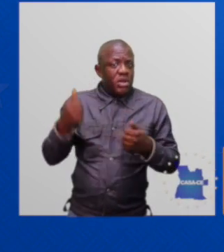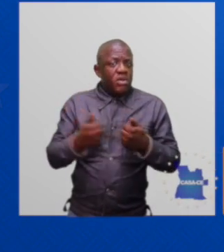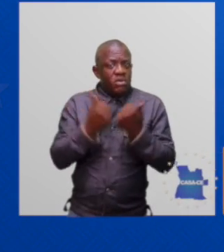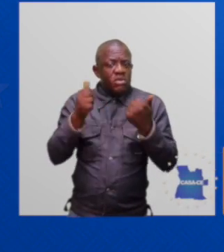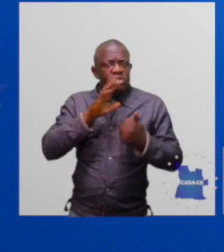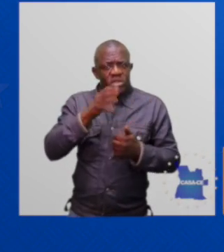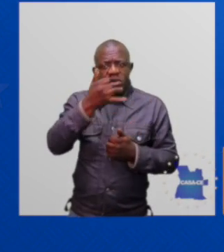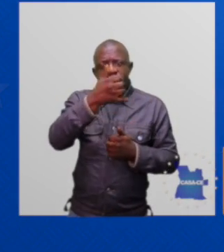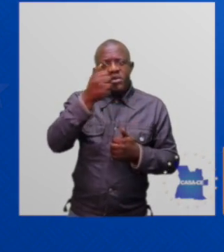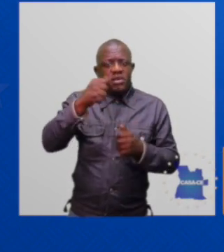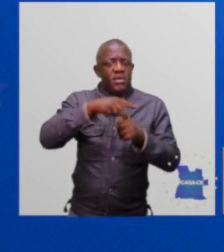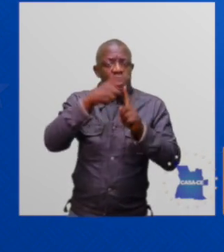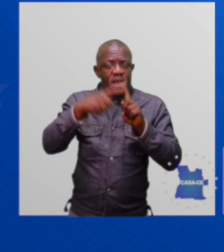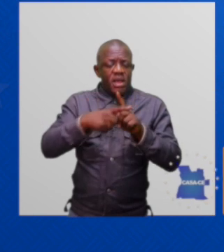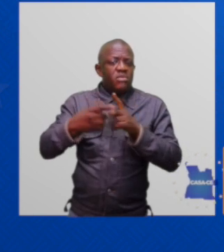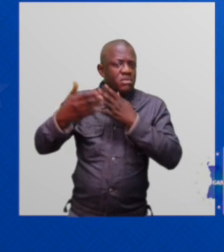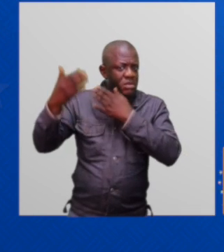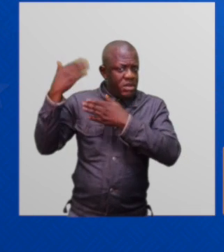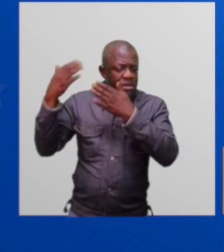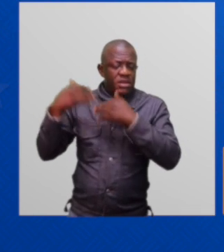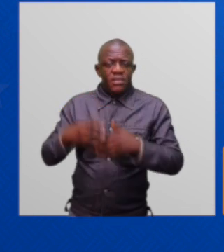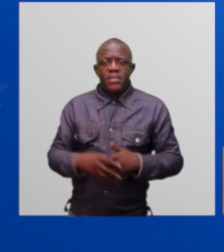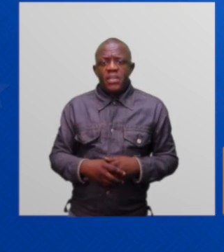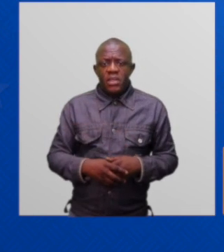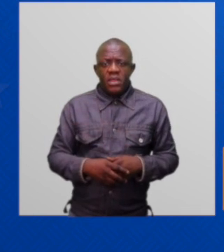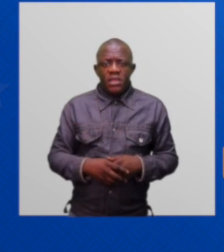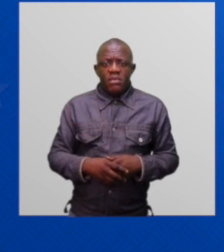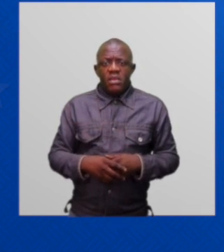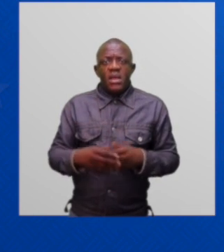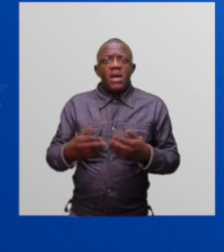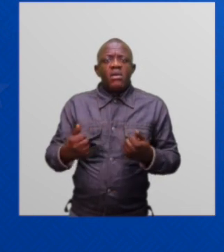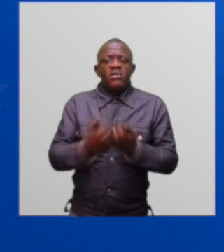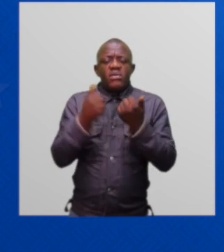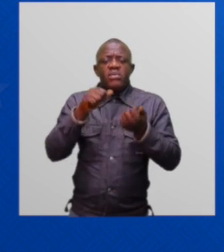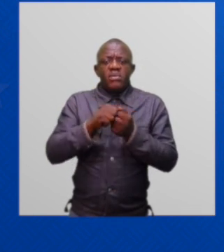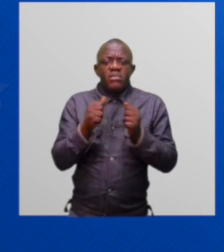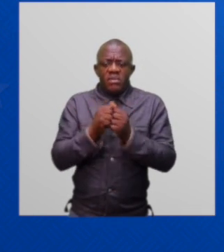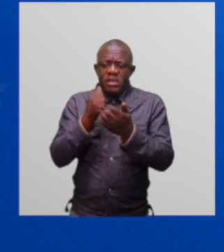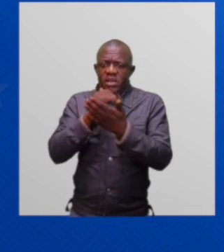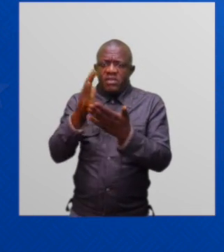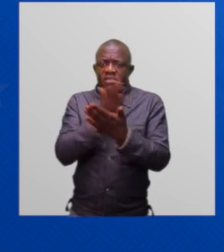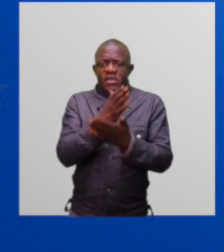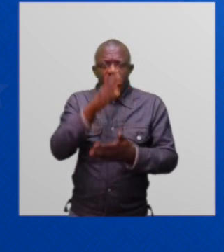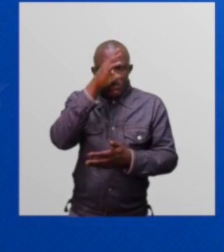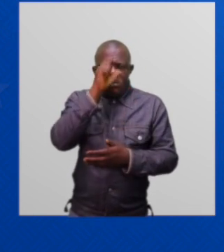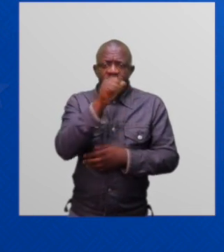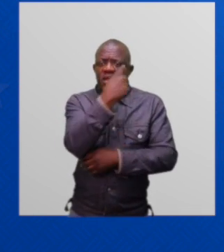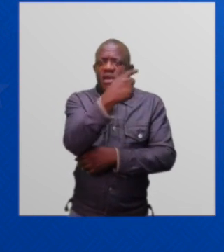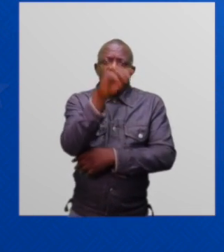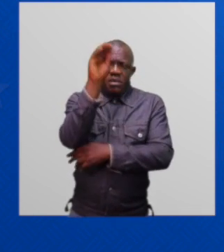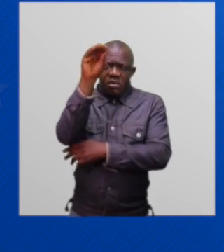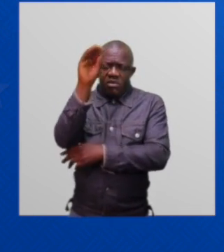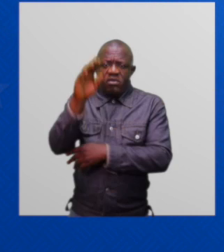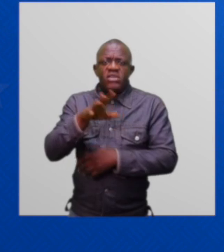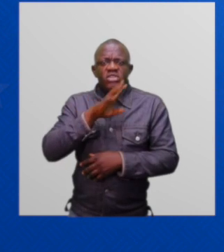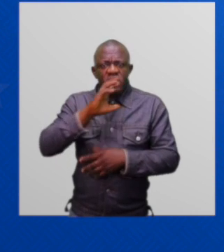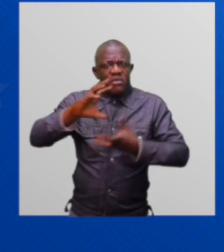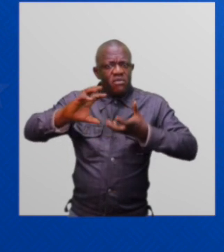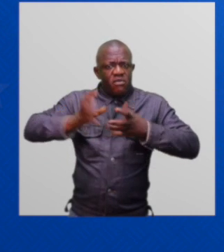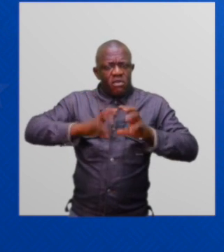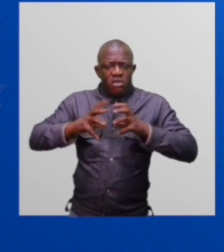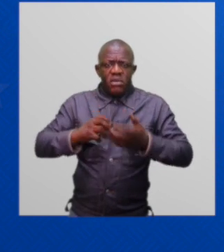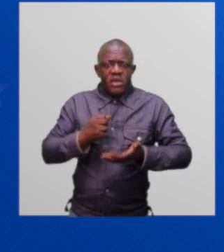dura já há 25 anos. A história das autarquias locais. As autarquias locais são uma forma de